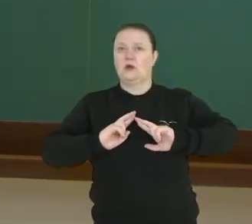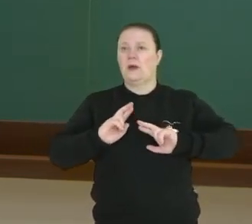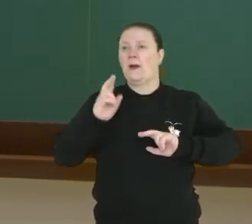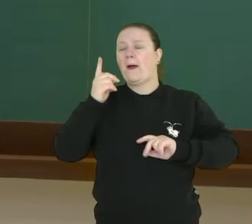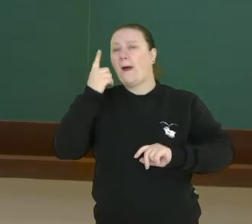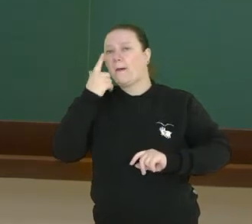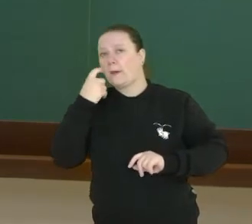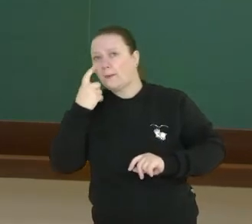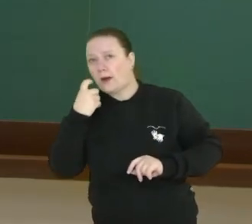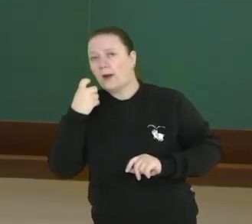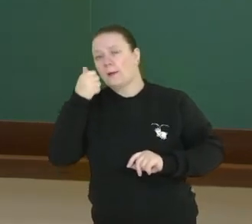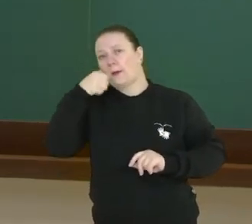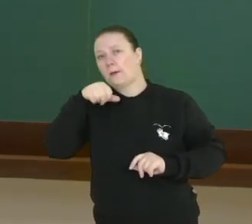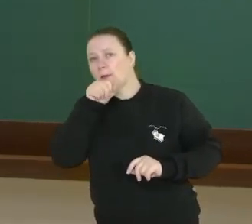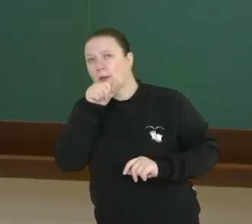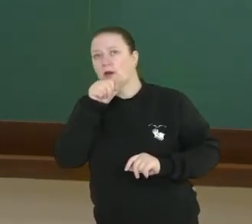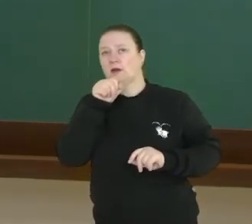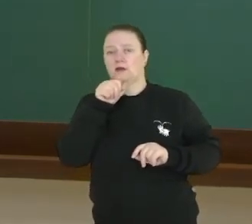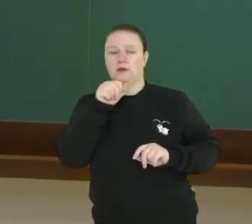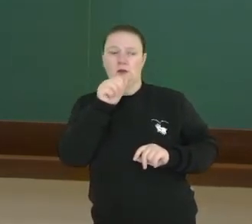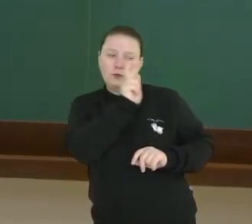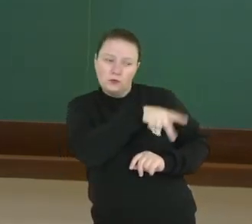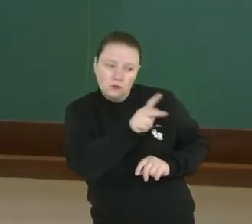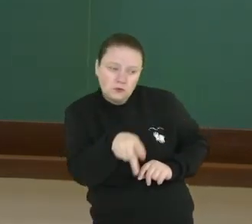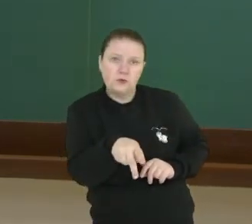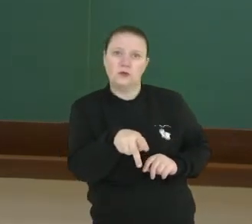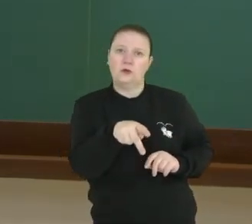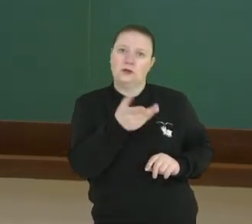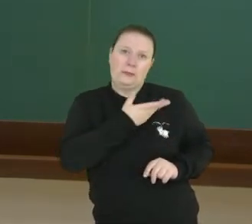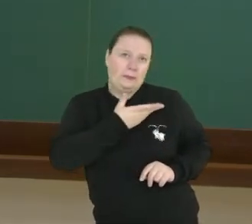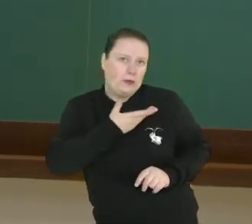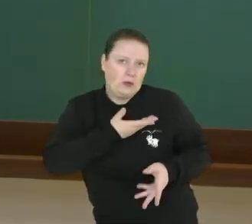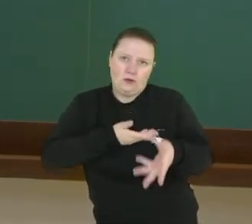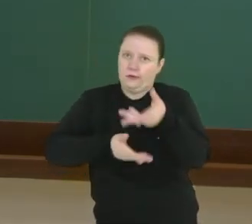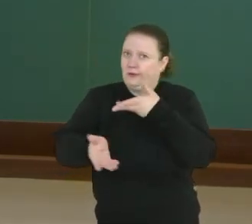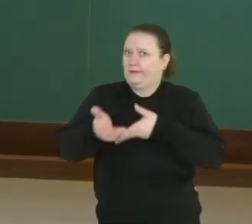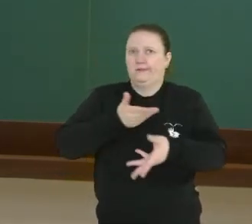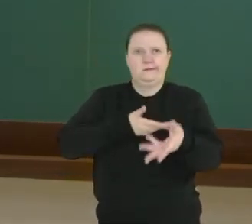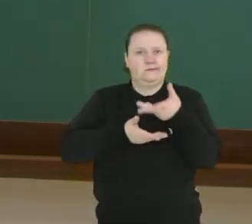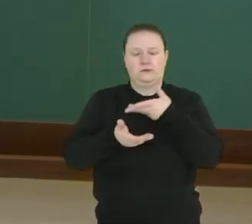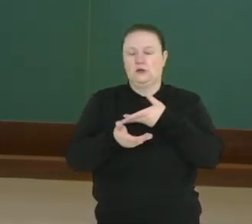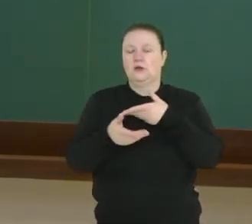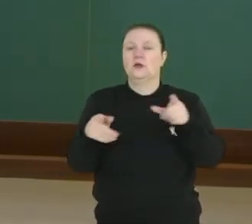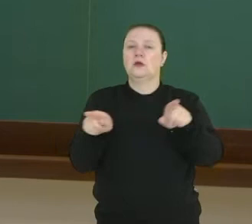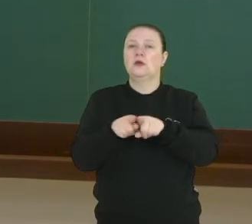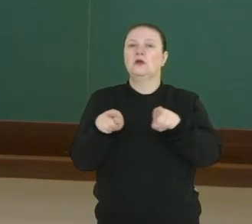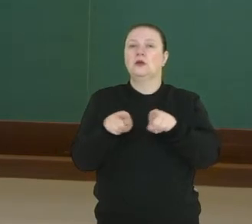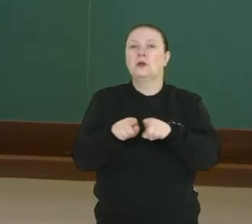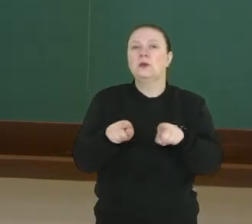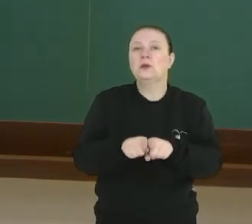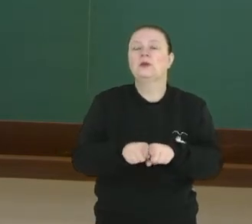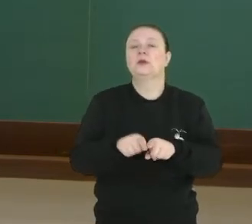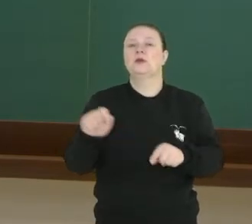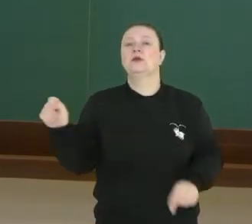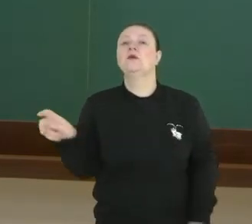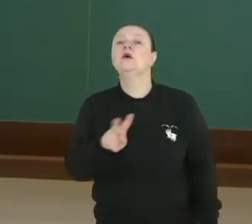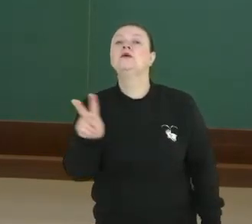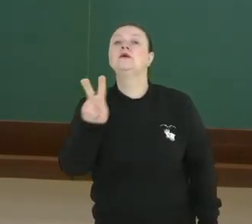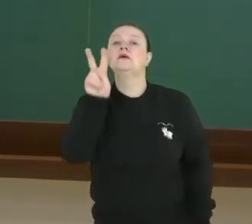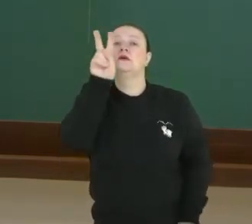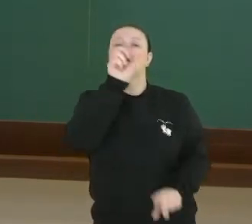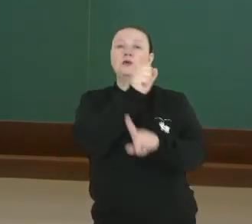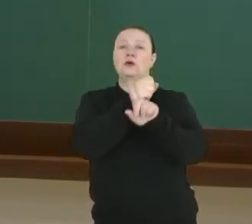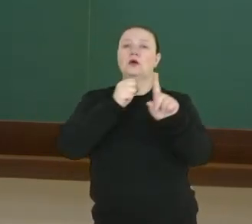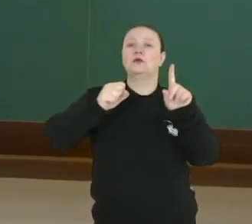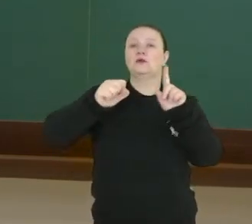por diante. Também conservam valores da sociedade em que aquelas pessoas vivem. Por exemplo, se